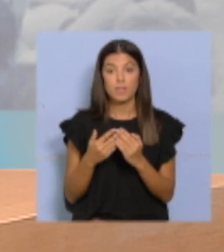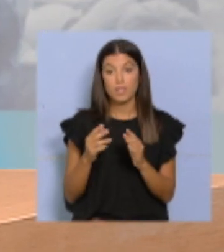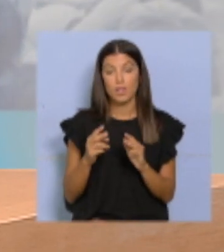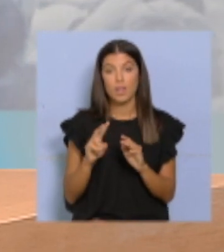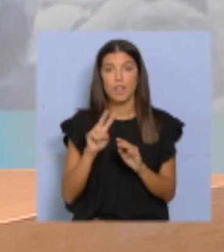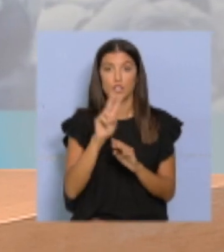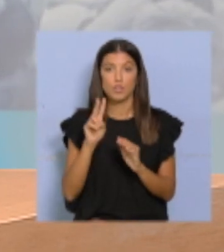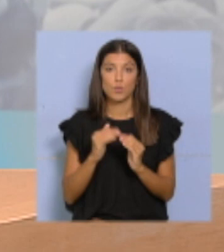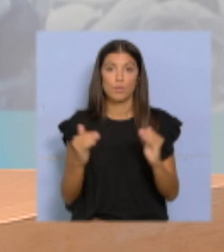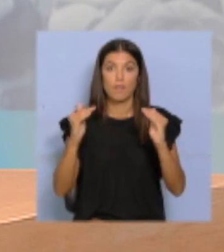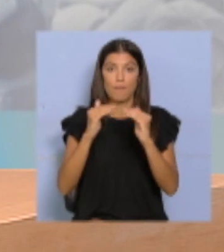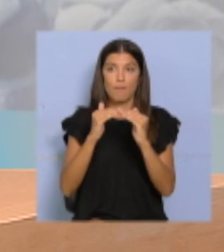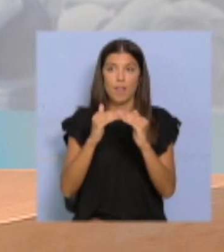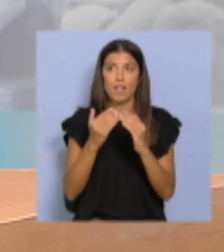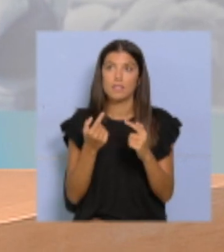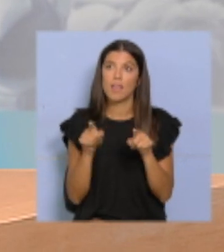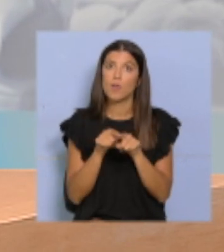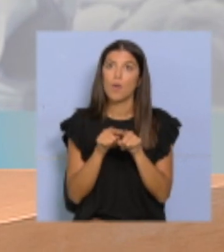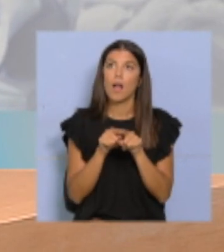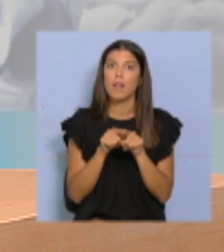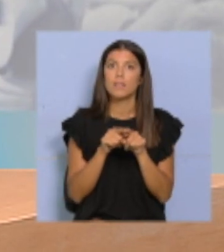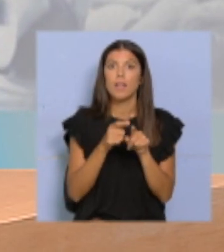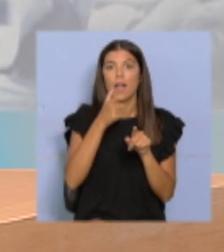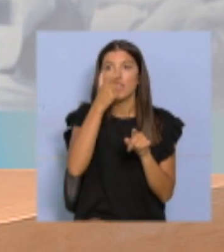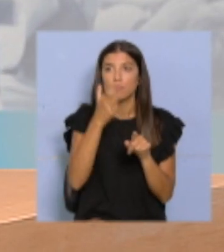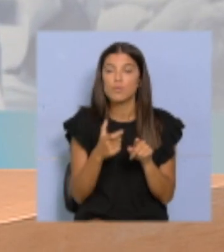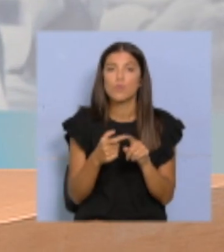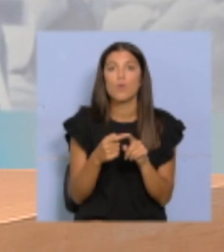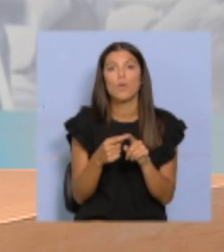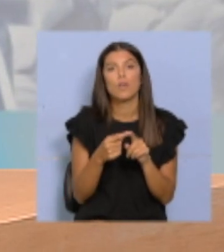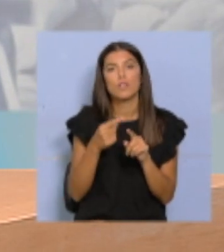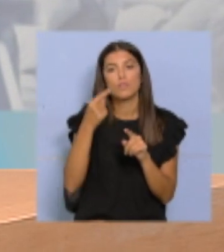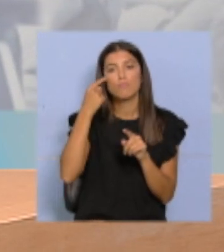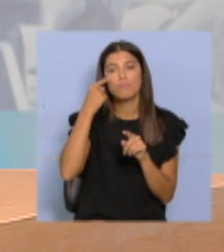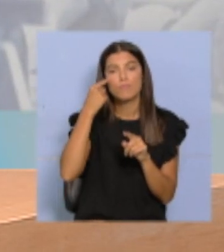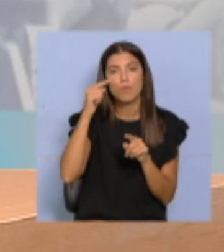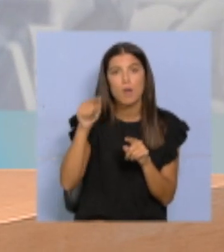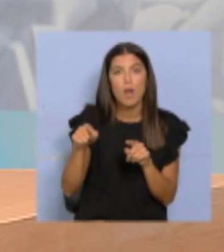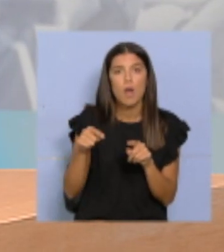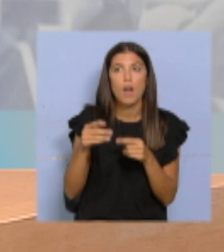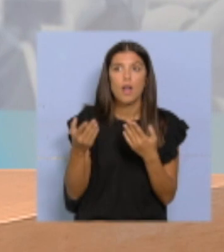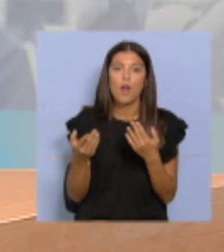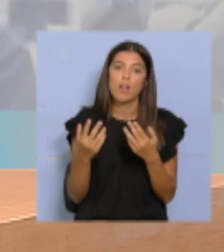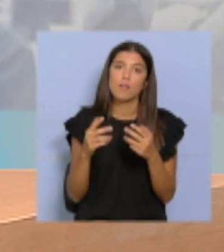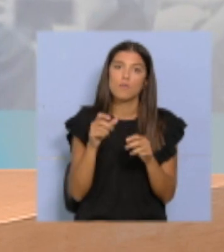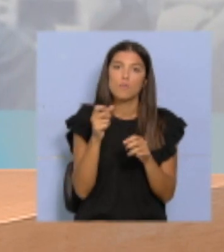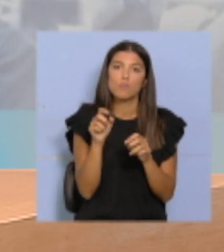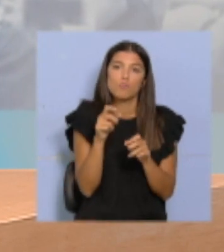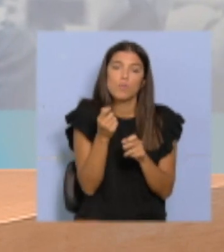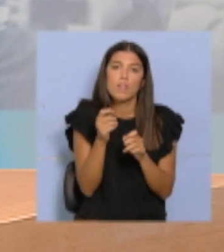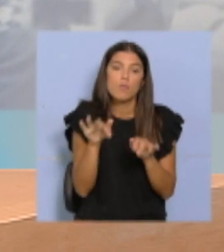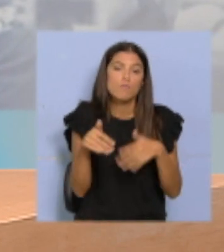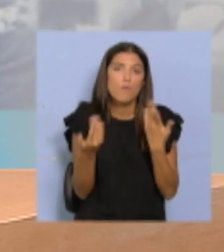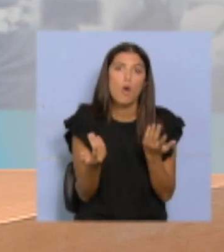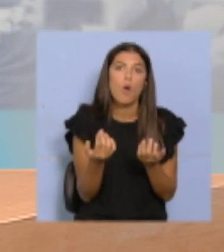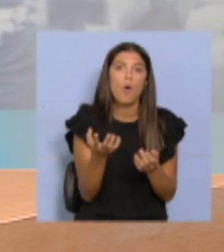nesta segunda fase o facto das pessoas já estarem, digamos assim, no território, já levarem os filhos à escola, terem aqui a tentativa de ter